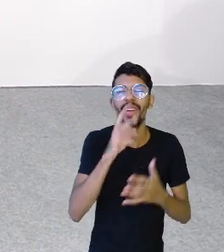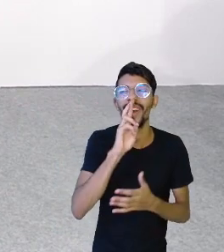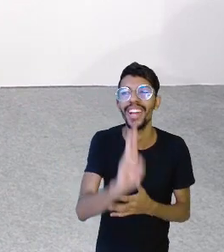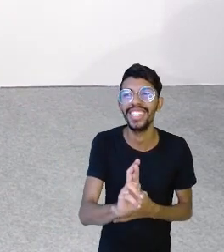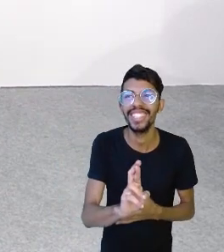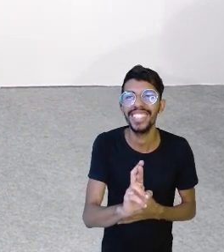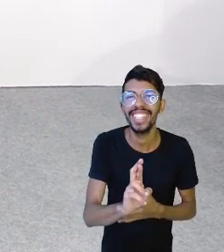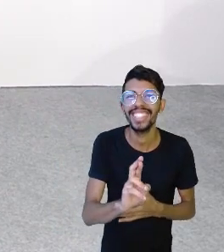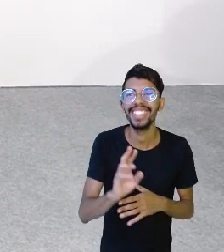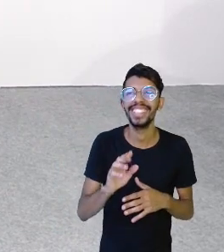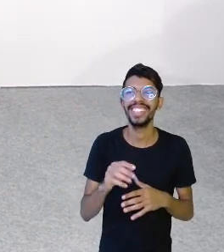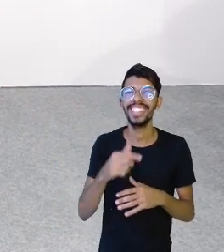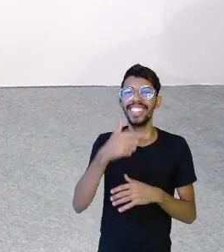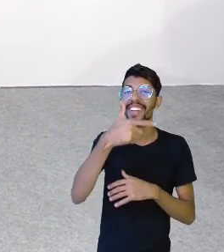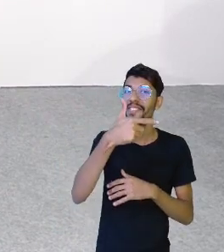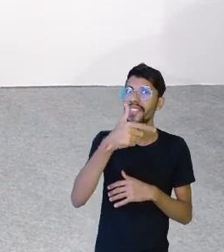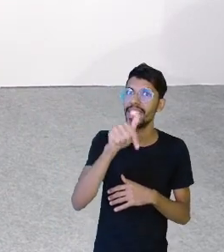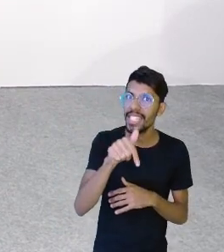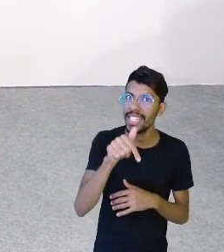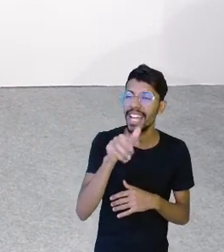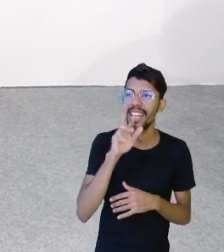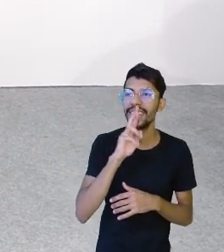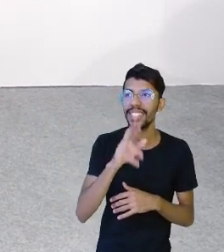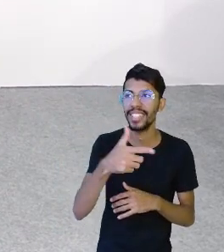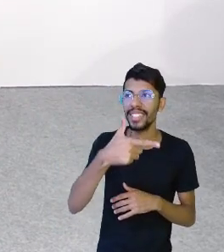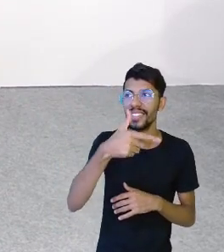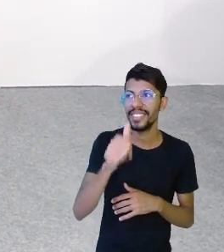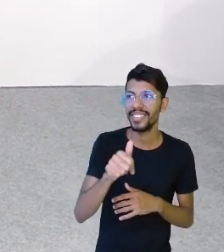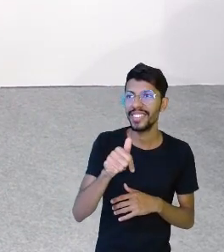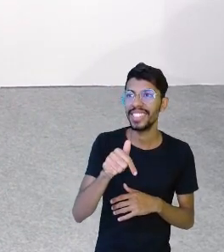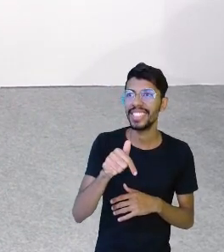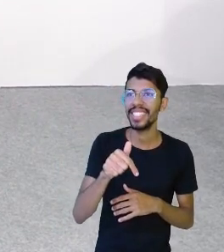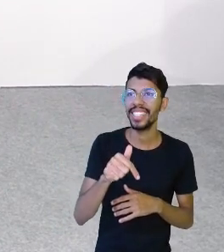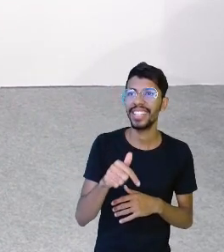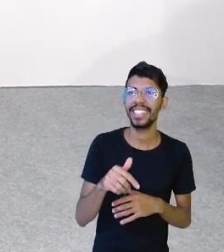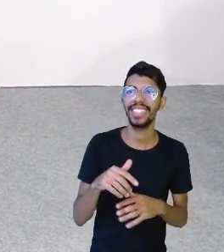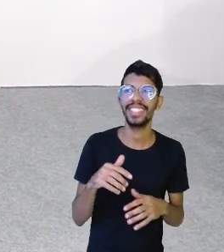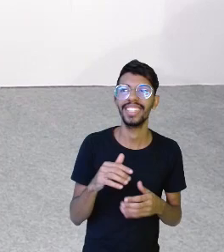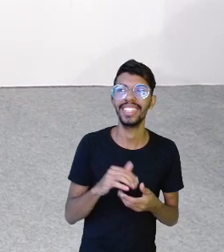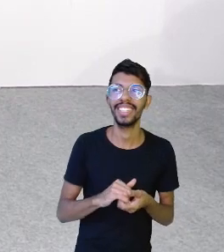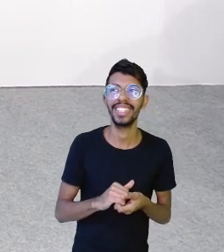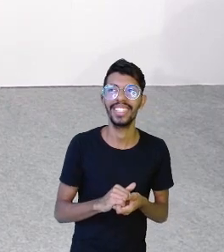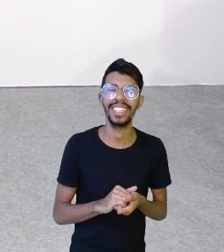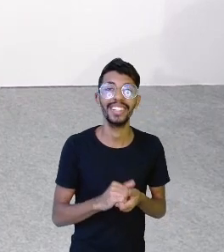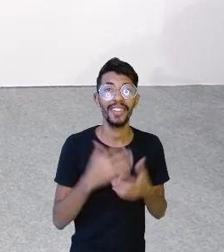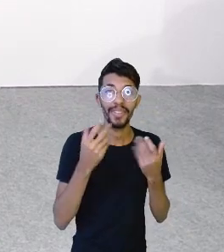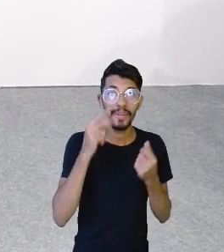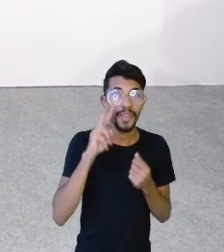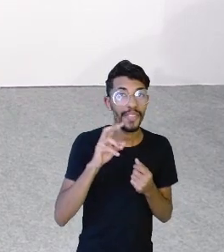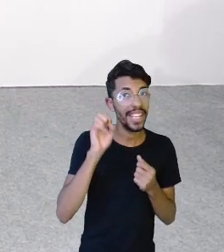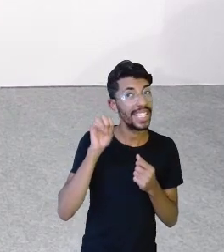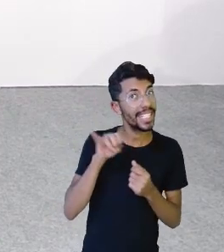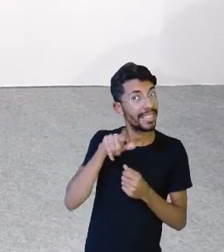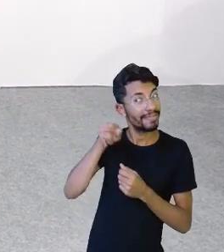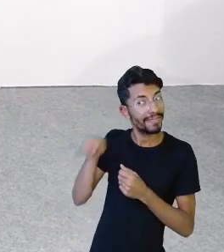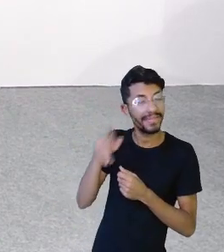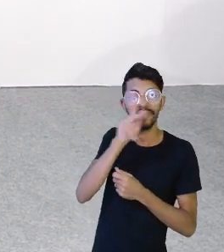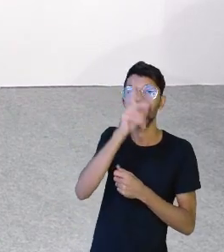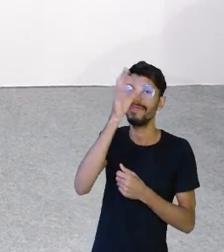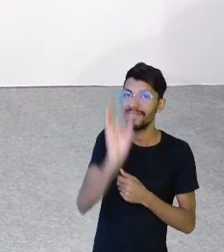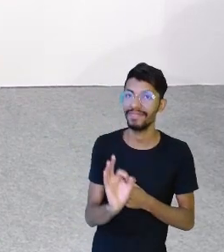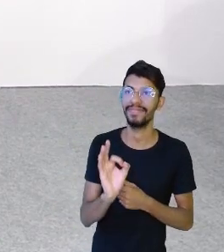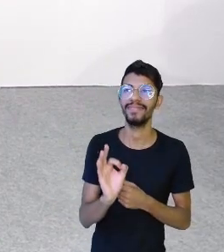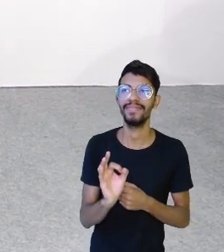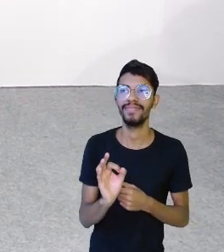O resultado é 27. Vocês já sabem, né? Vamos ver se Sandra vai acertar. Qual é o número,